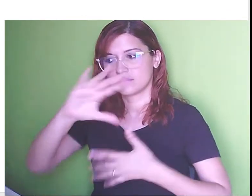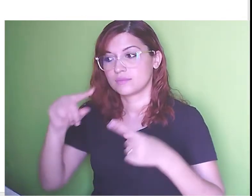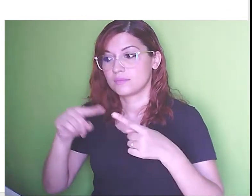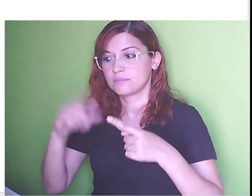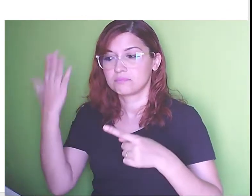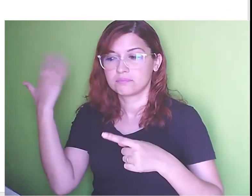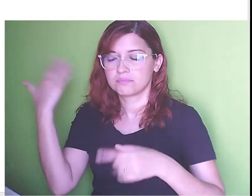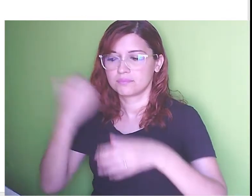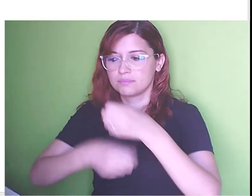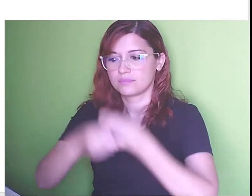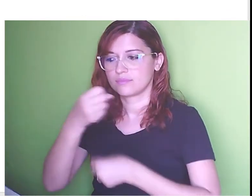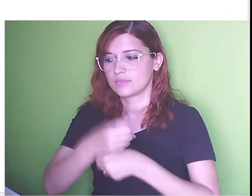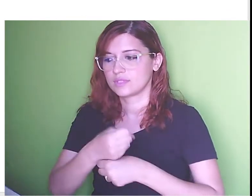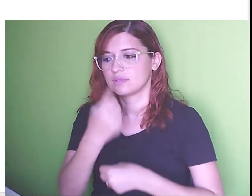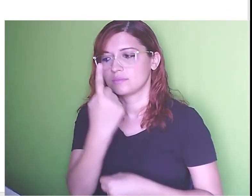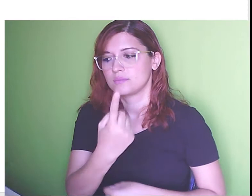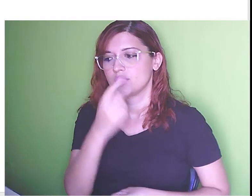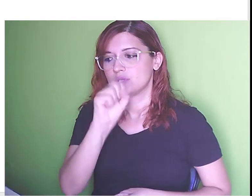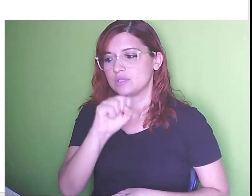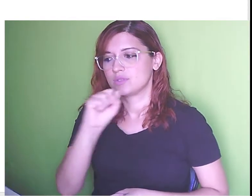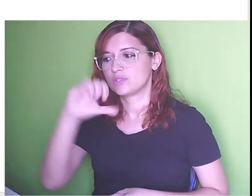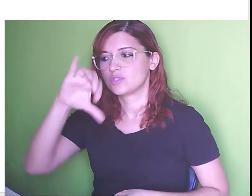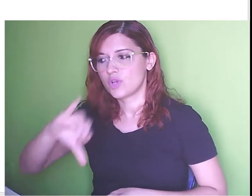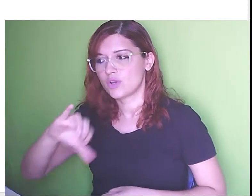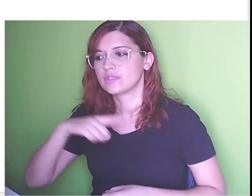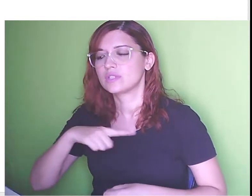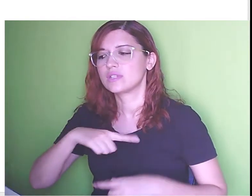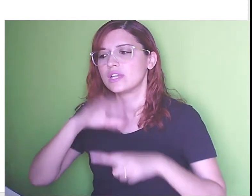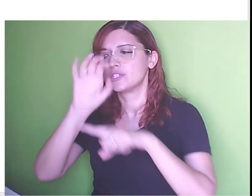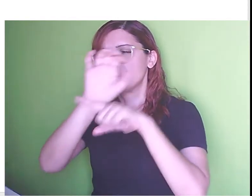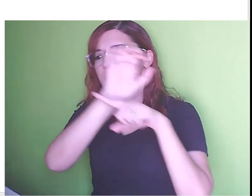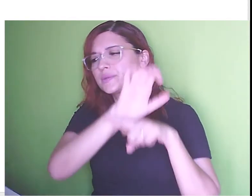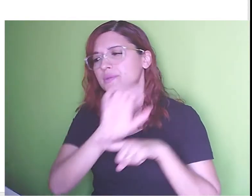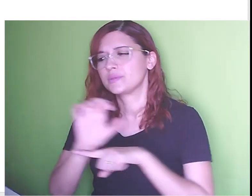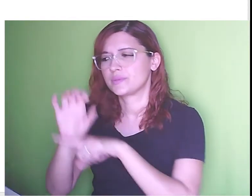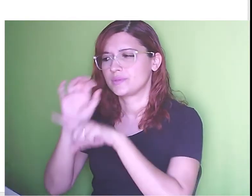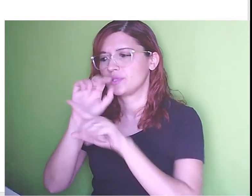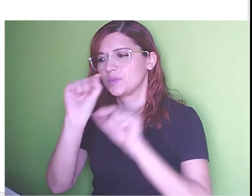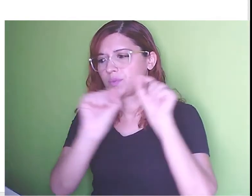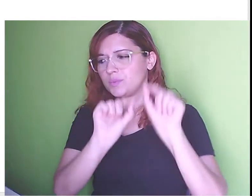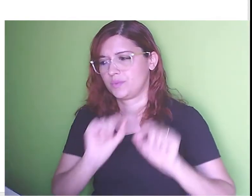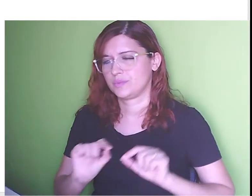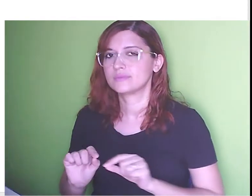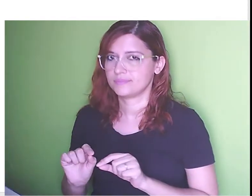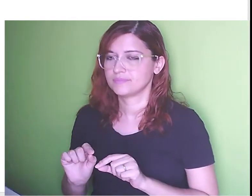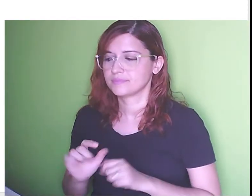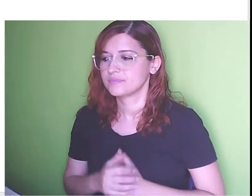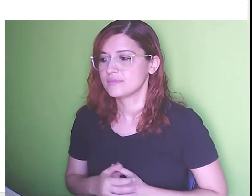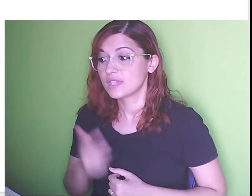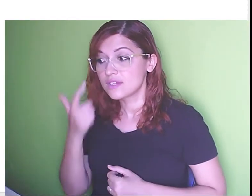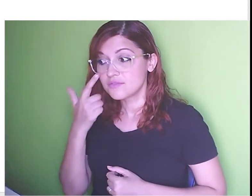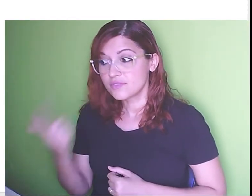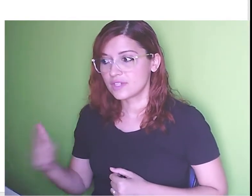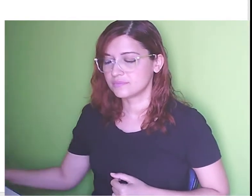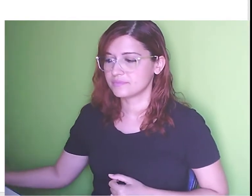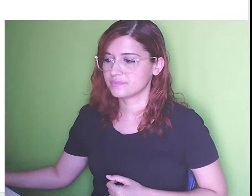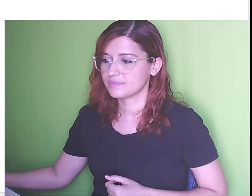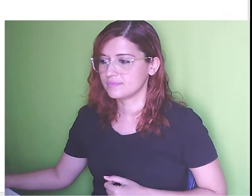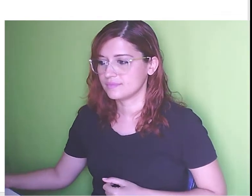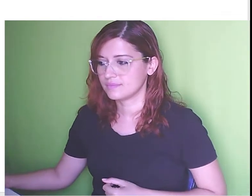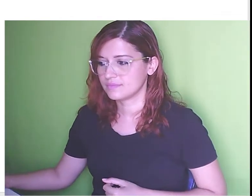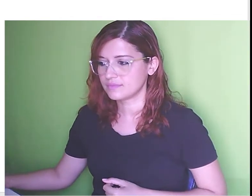Veja o mapa, esse mapa representa o Brasil em 1889, com a divisão dos estados. Você